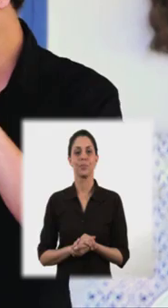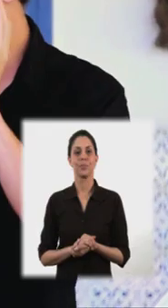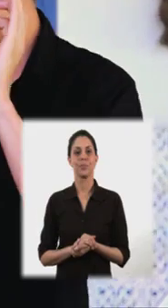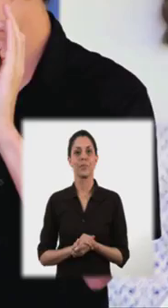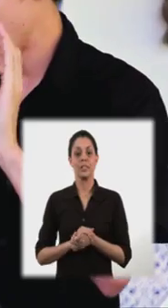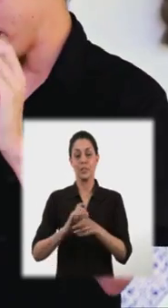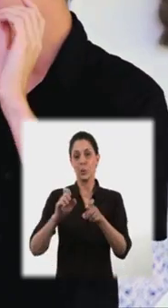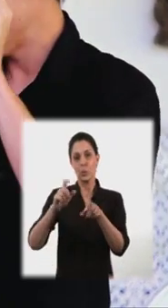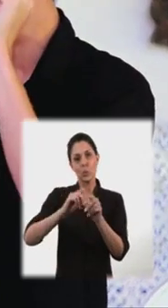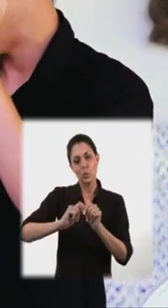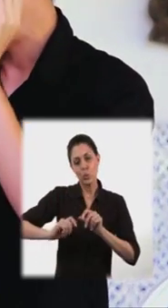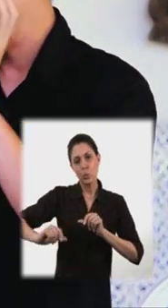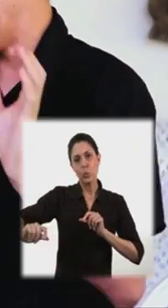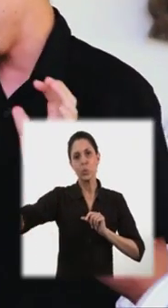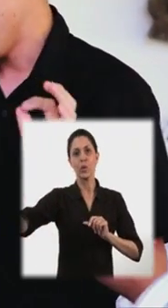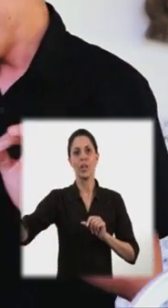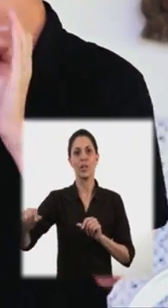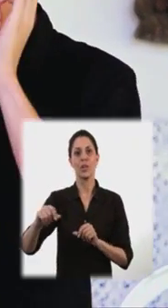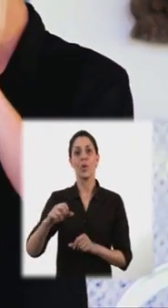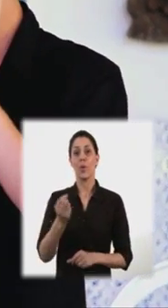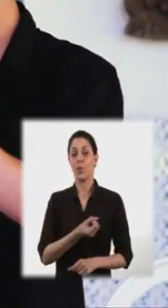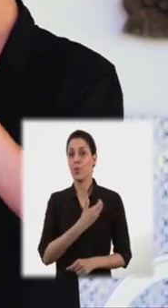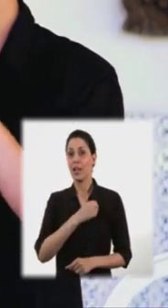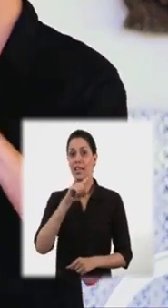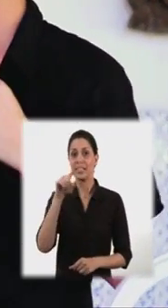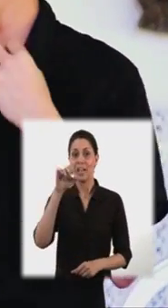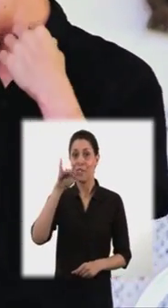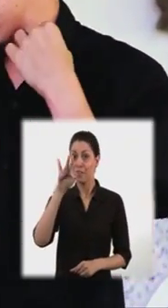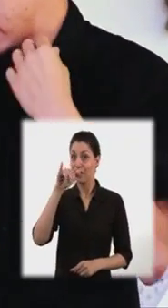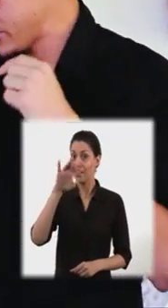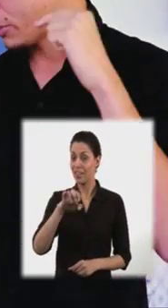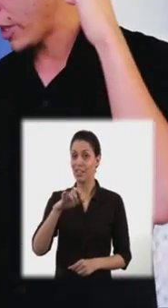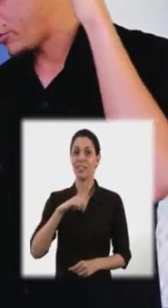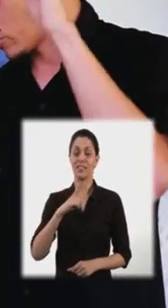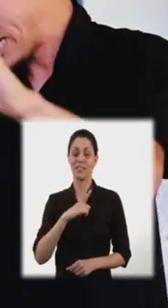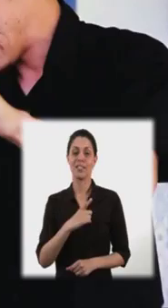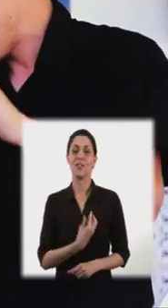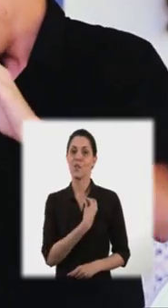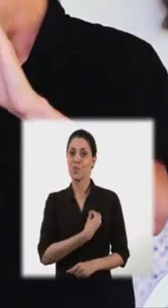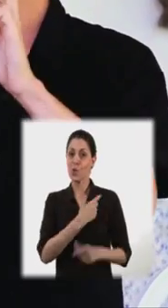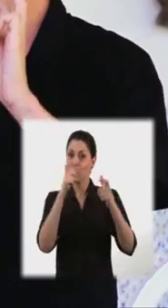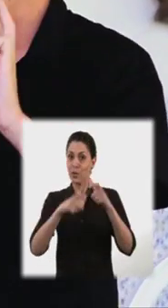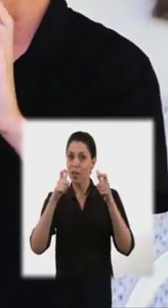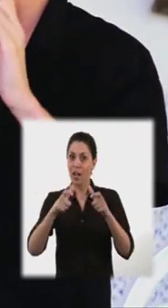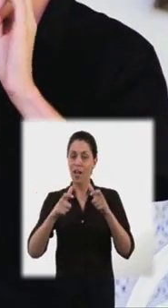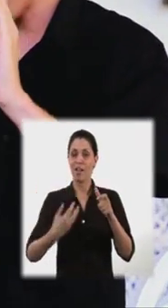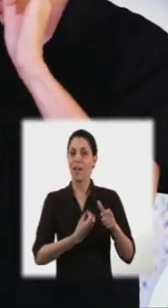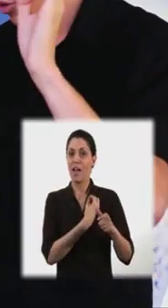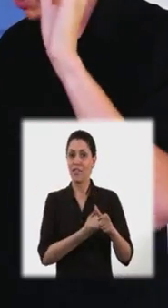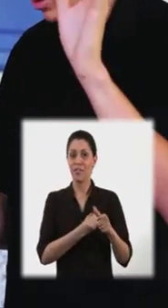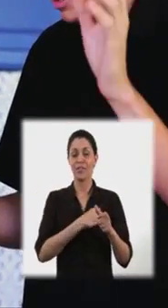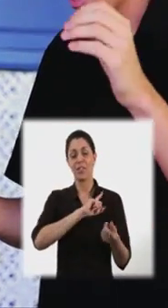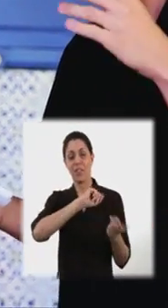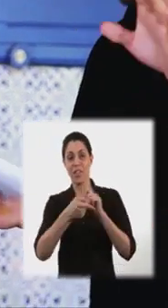No sertão desse qualquer, no município de Alejo, o poeta Zé Firmino, um cidadão sertanejo e morador de lugar, passava a vida vagar,